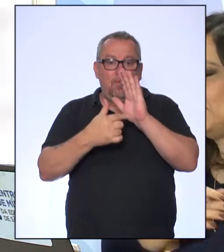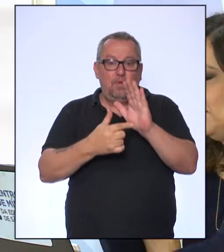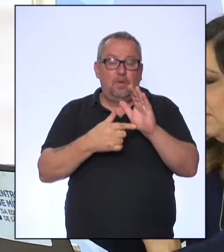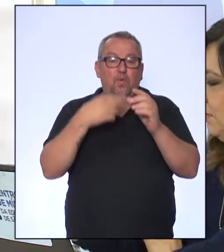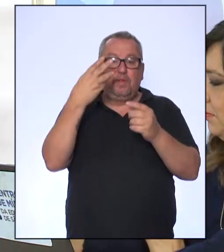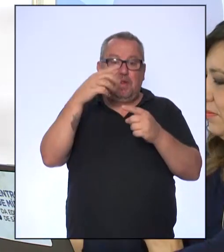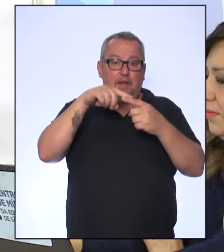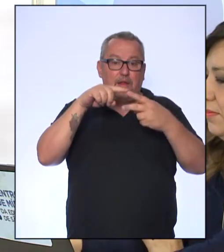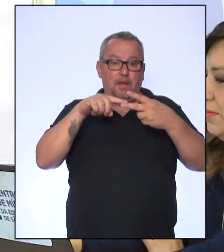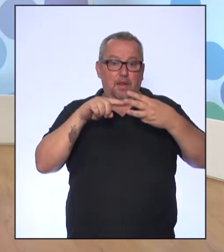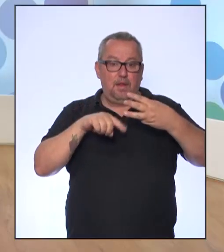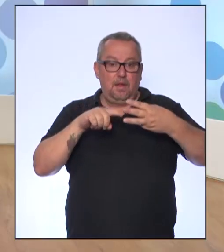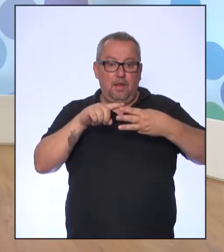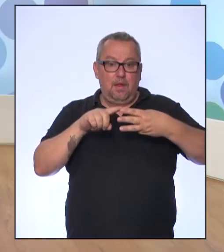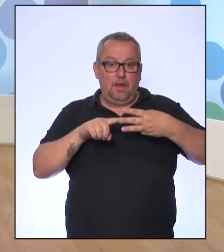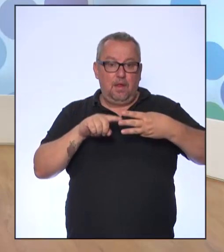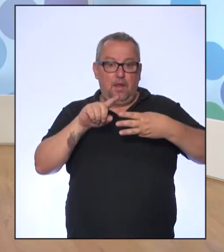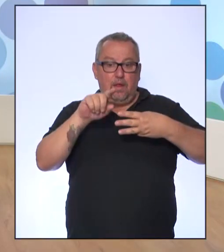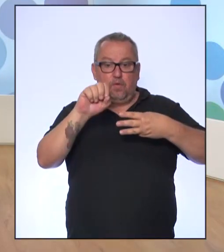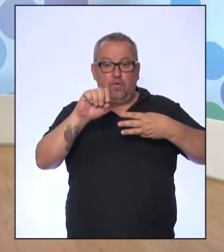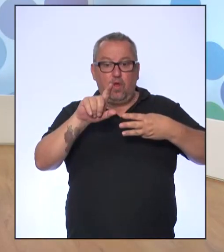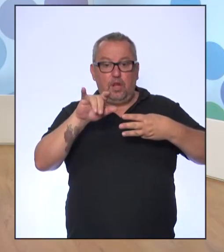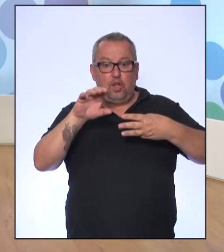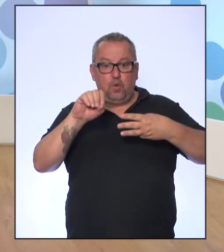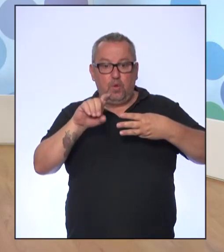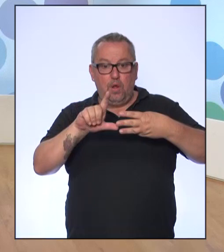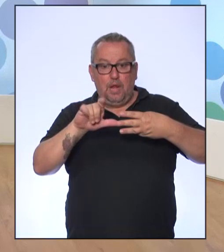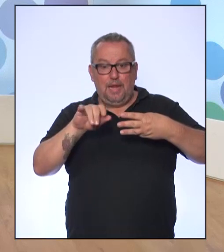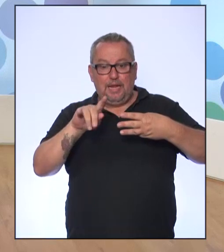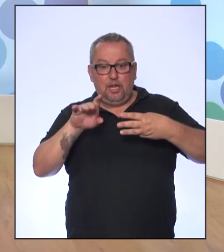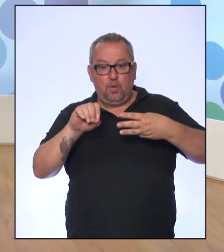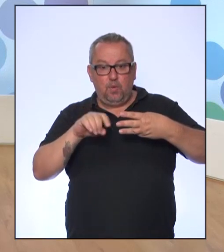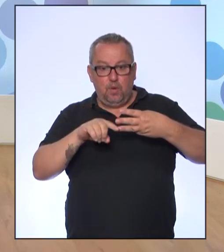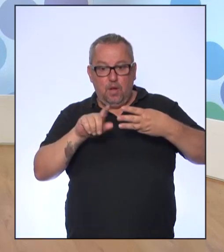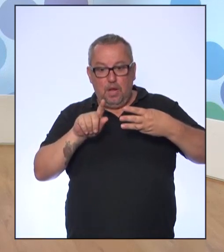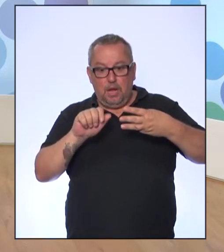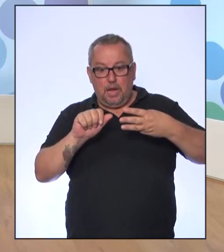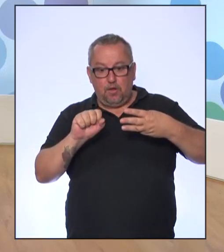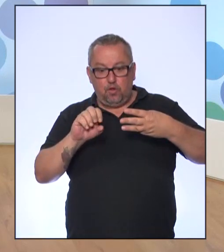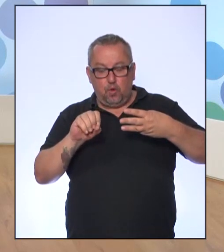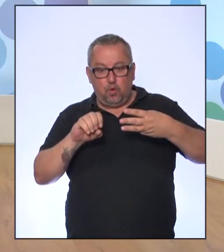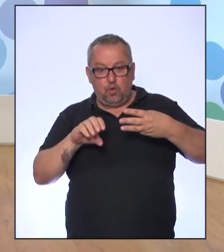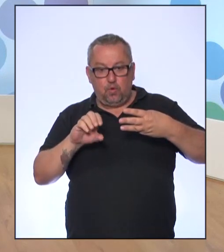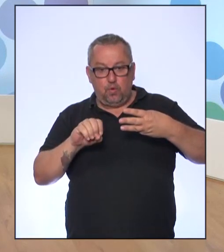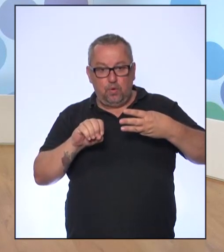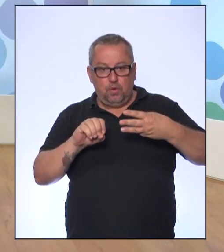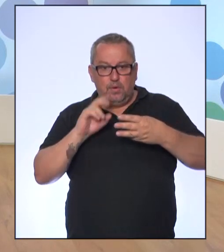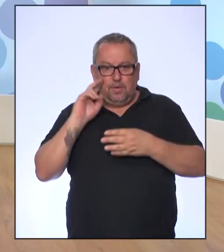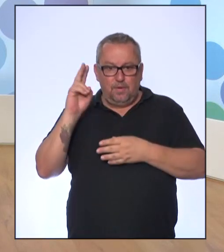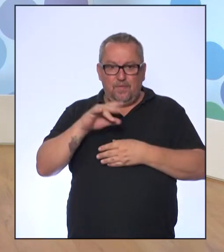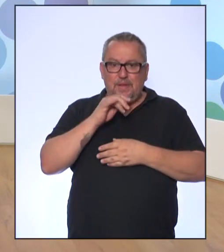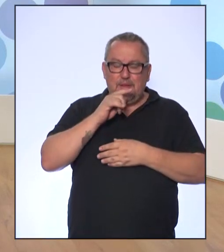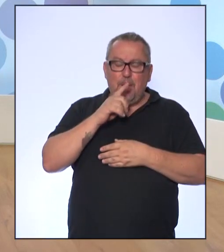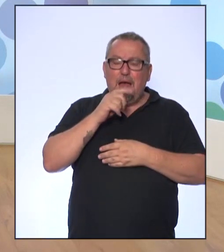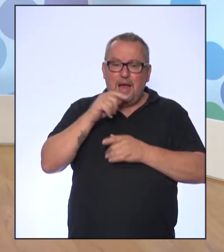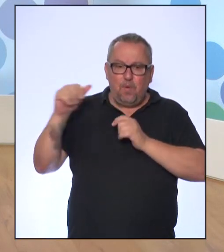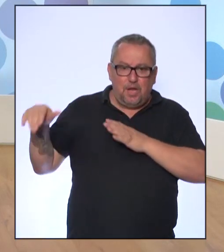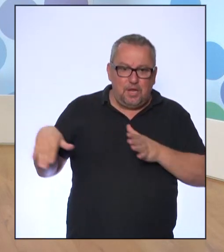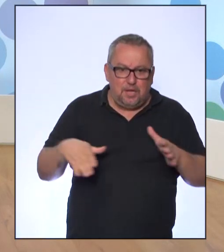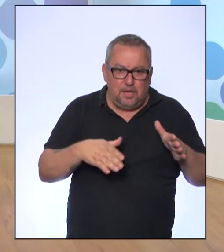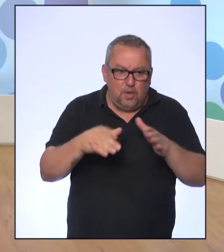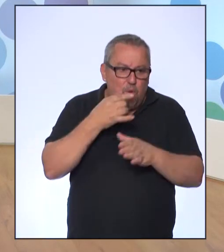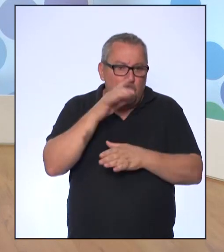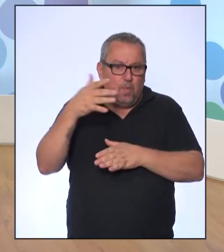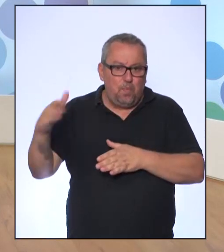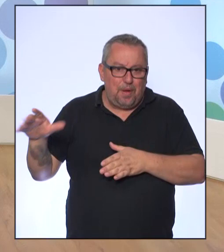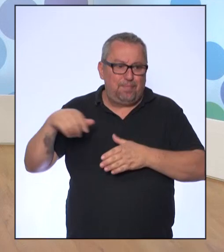3 estados físicos da matéria. Sólido, líquido e gasoso naturalmente. Como, professora? A gente não tem água líquida nos rios, lagos, oceanos, mares,